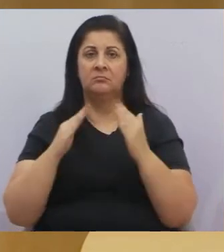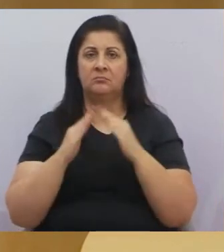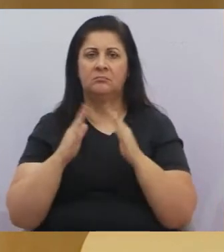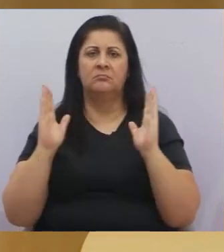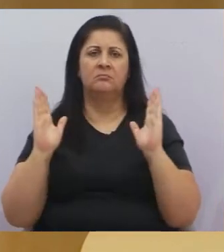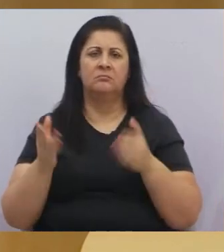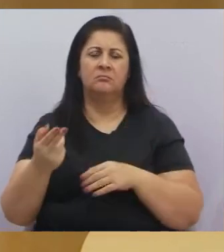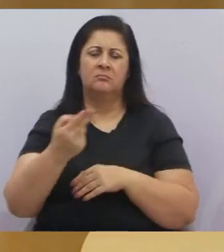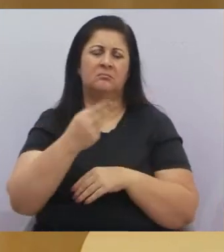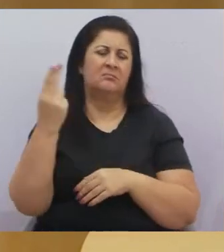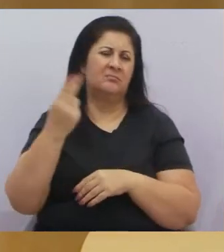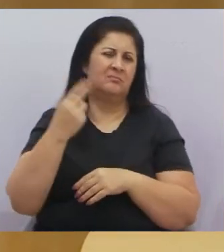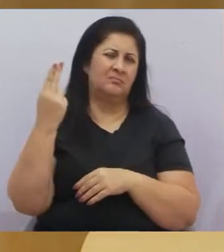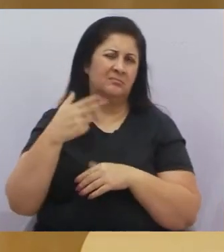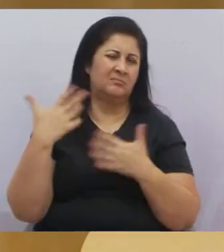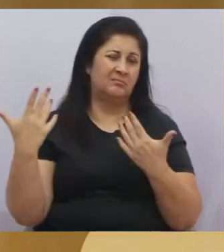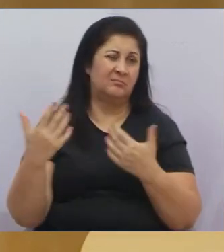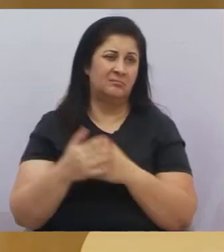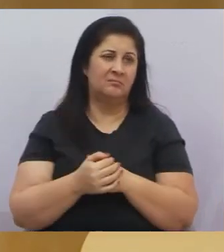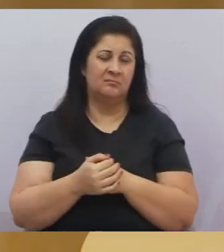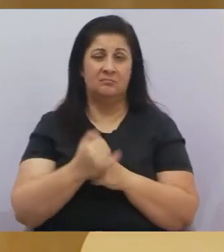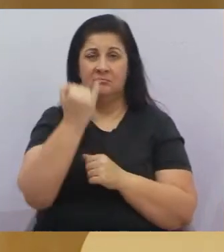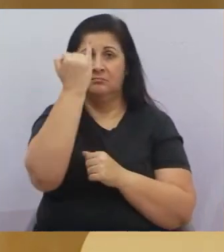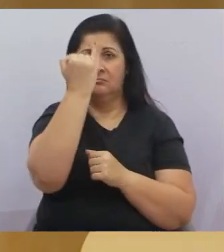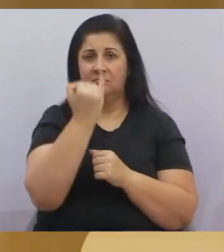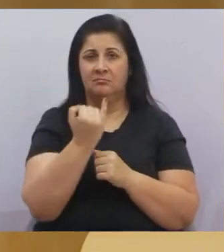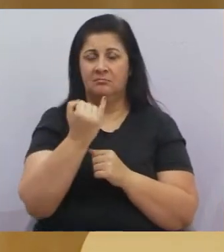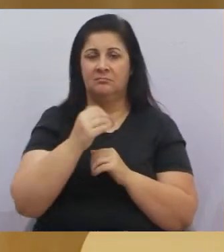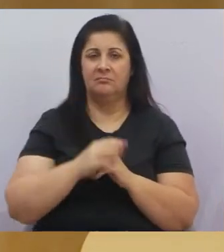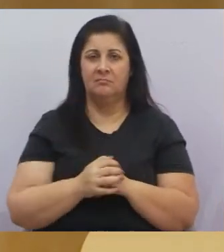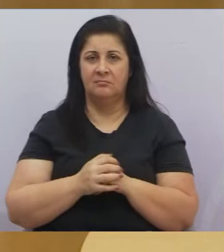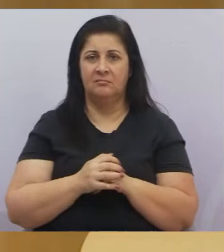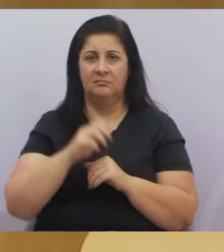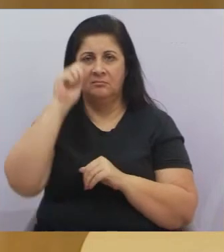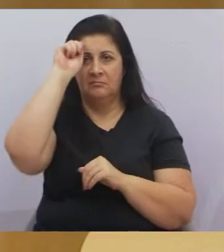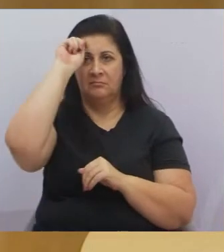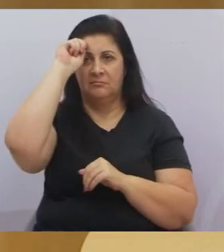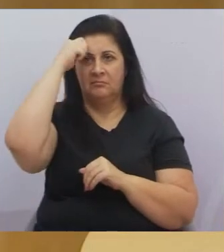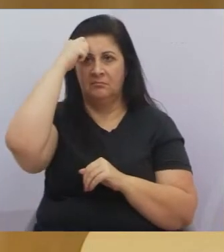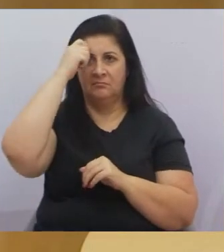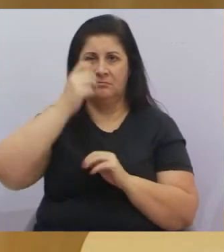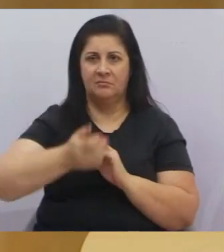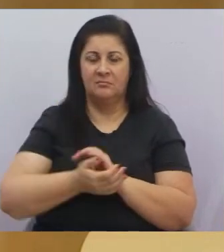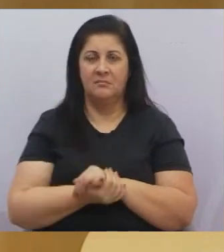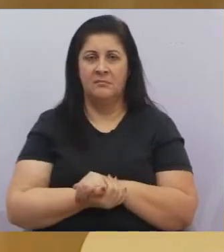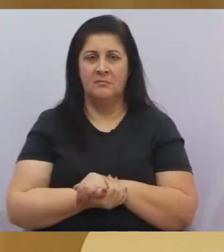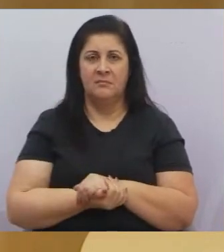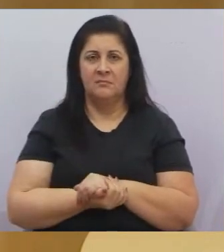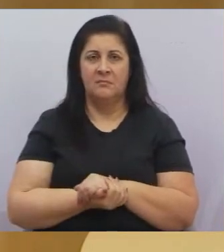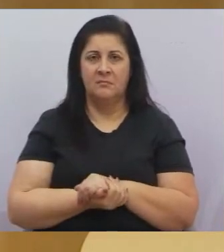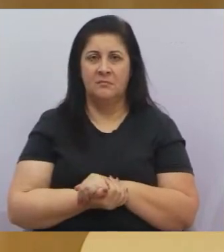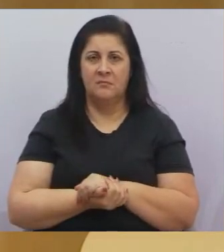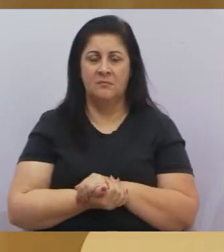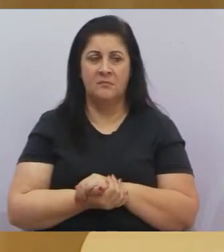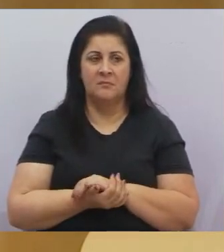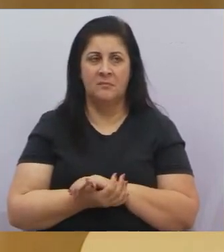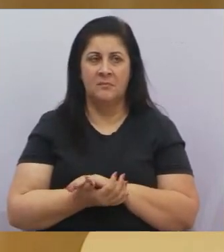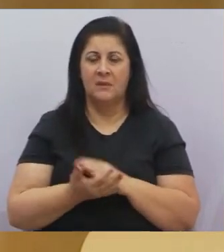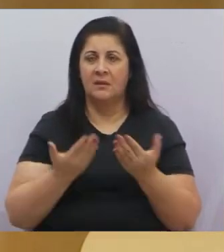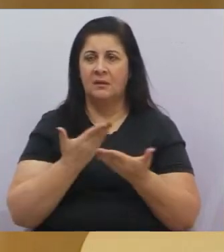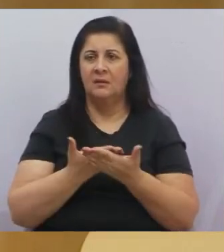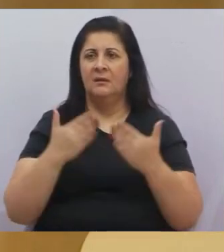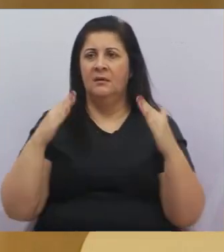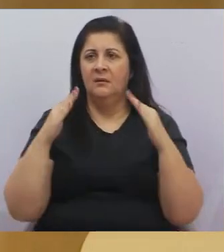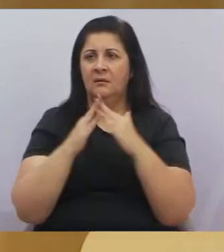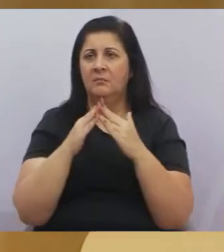de várias coisas. É magrelo, é negrinho, é pretinho. Na escola eu fui chamado